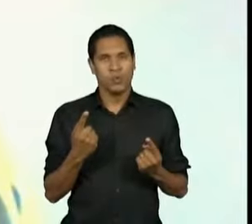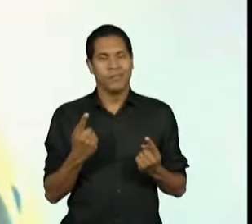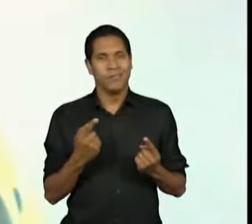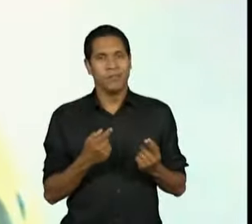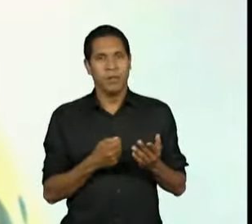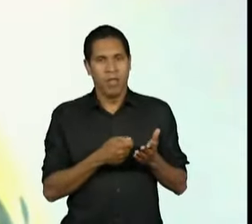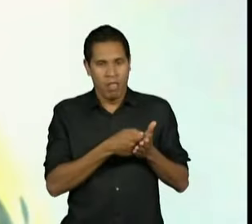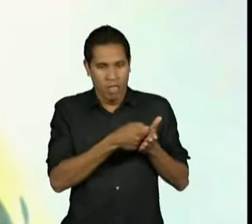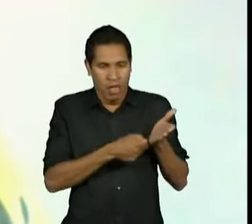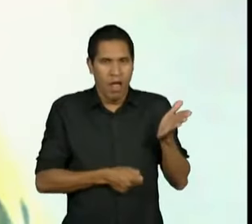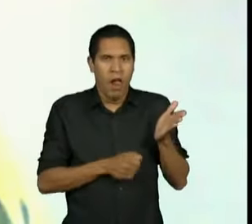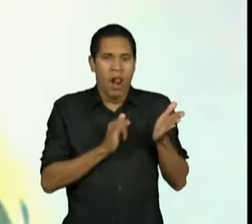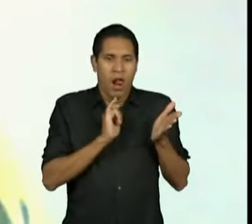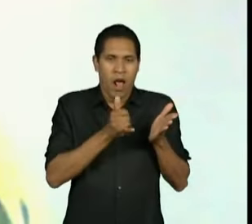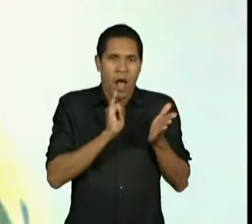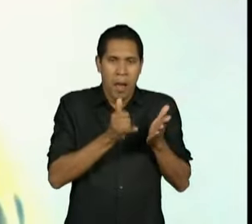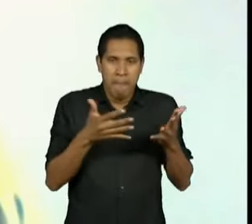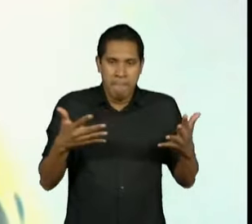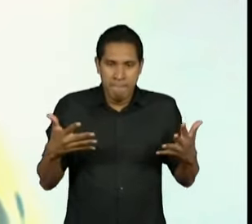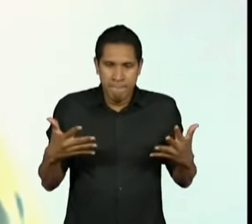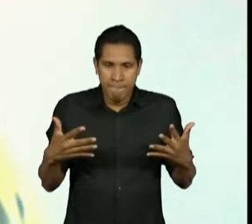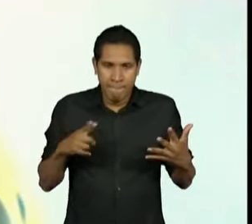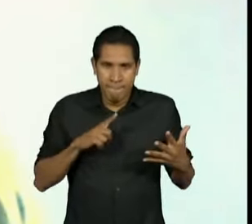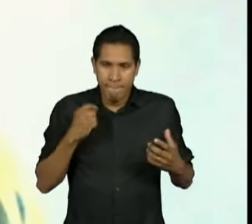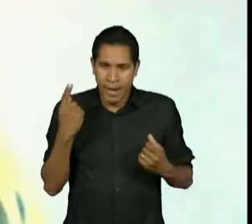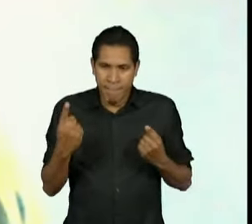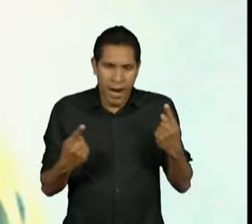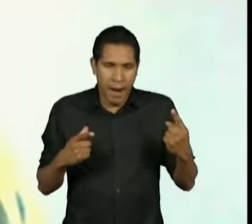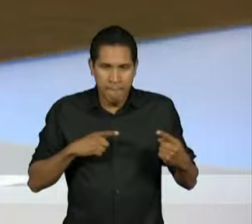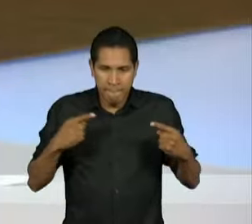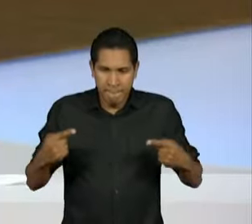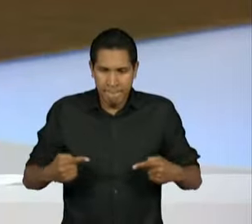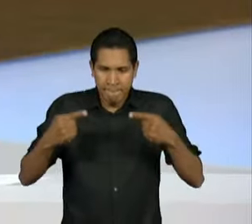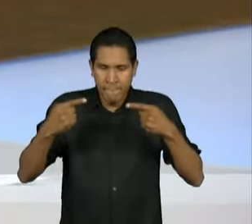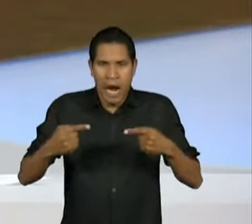também oriundo dessas experiências,